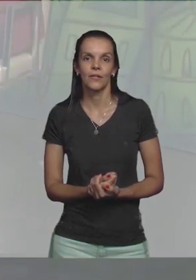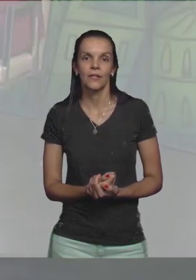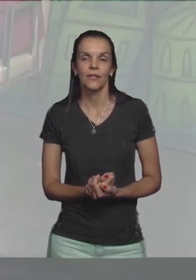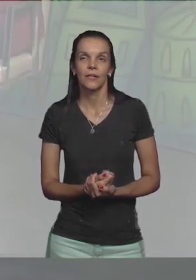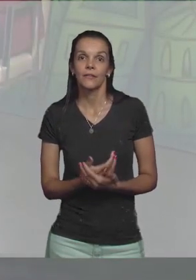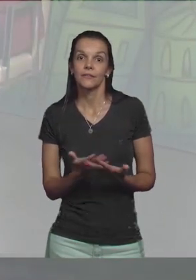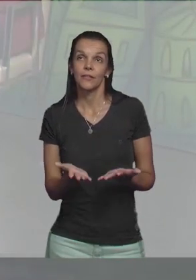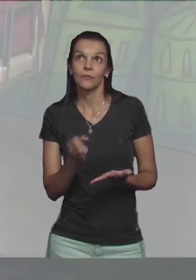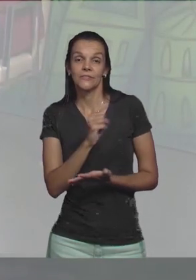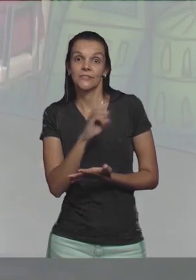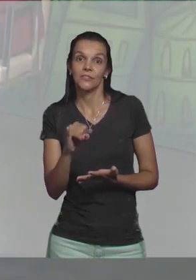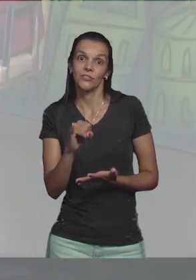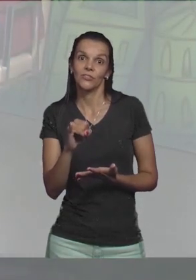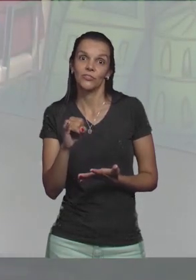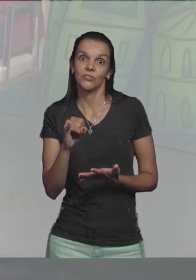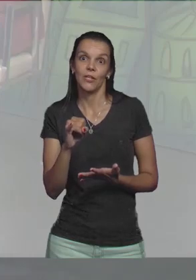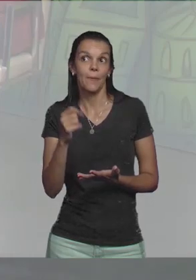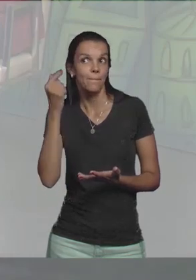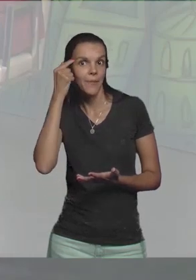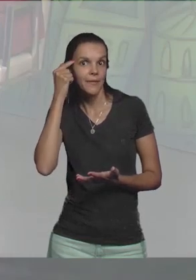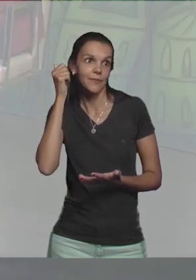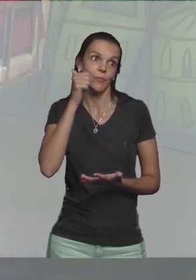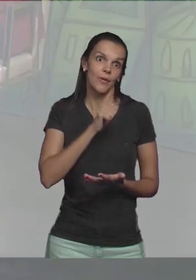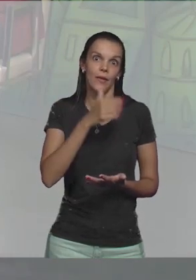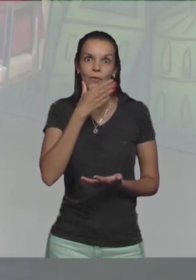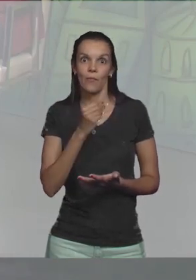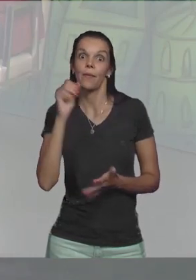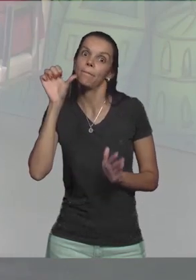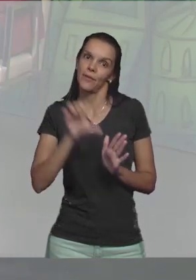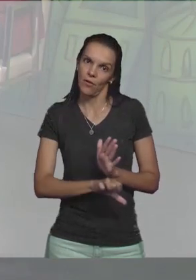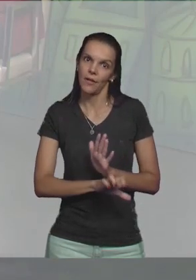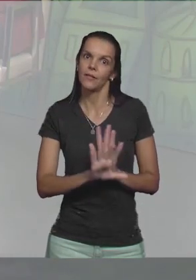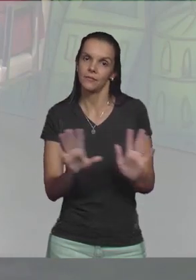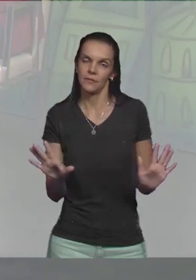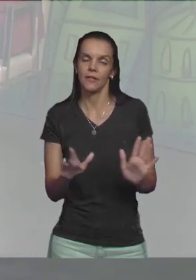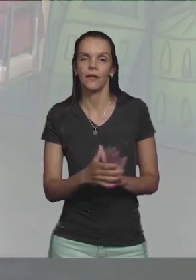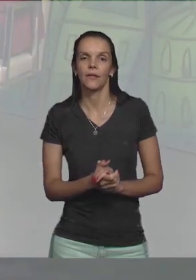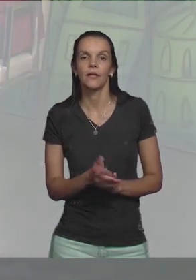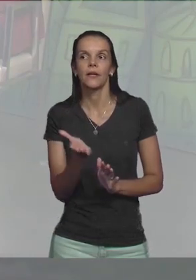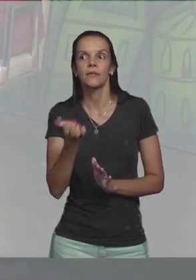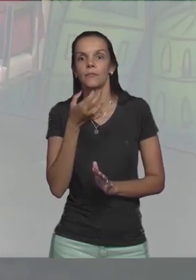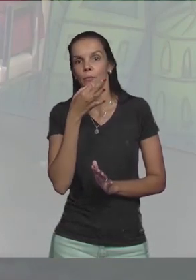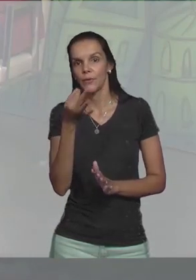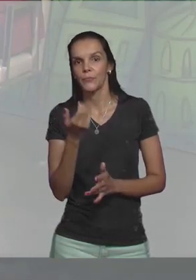de gênero, né, que aí vai ficar, né, a relação às mulheres pior ainda. Né?